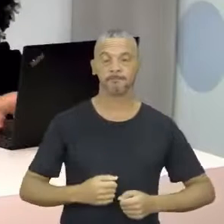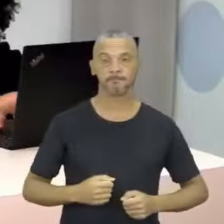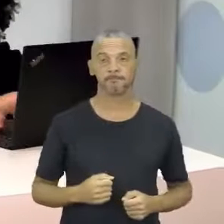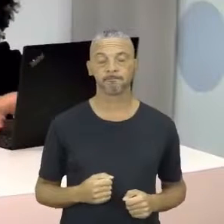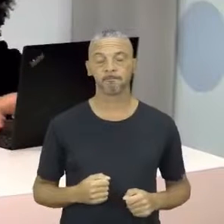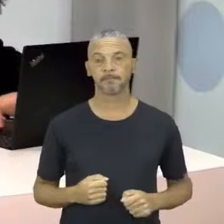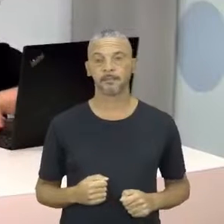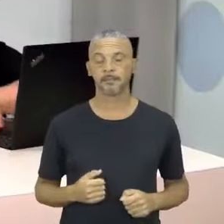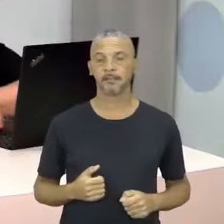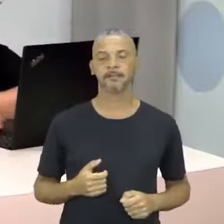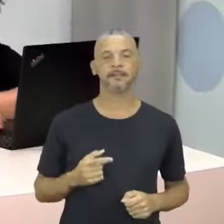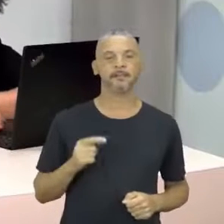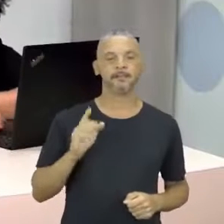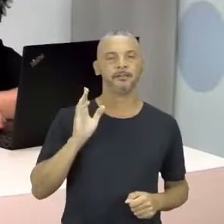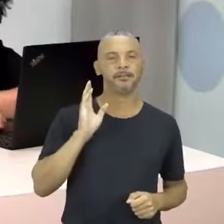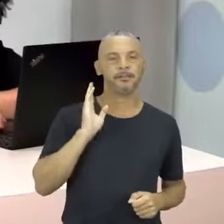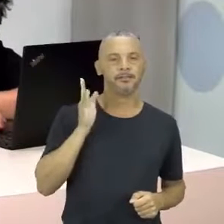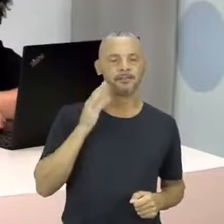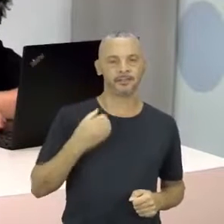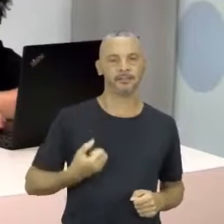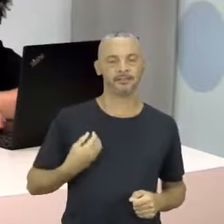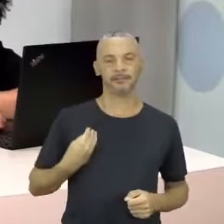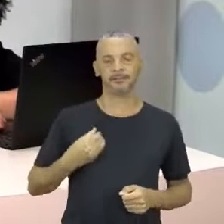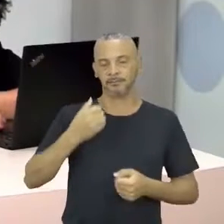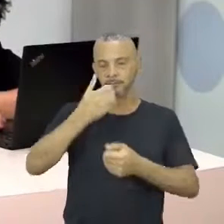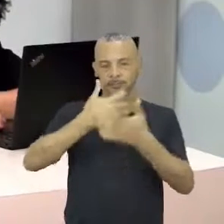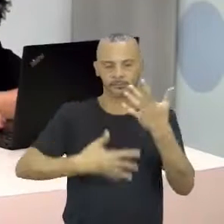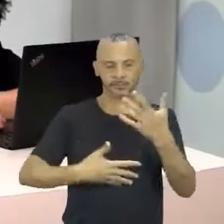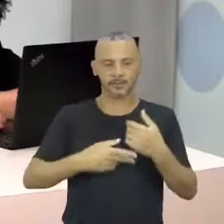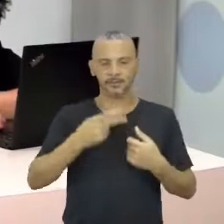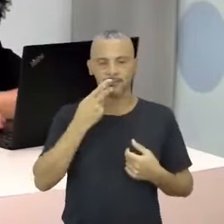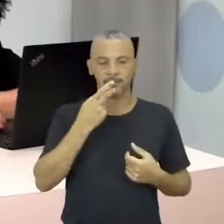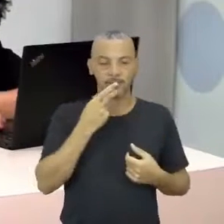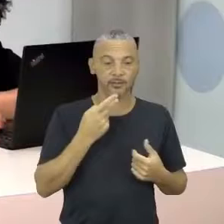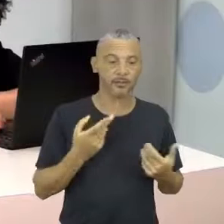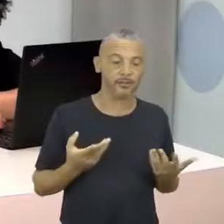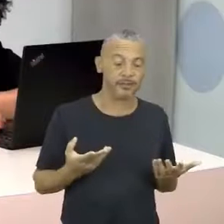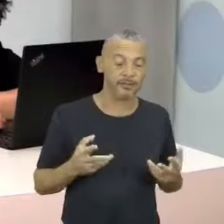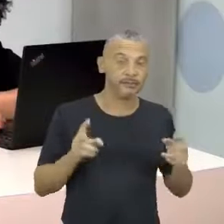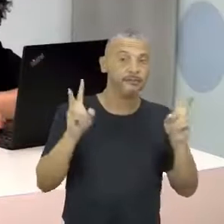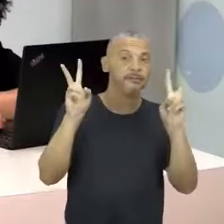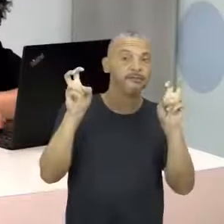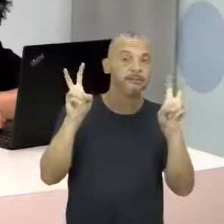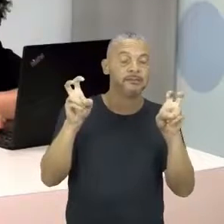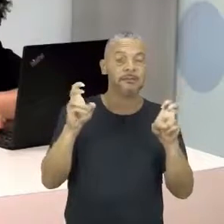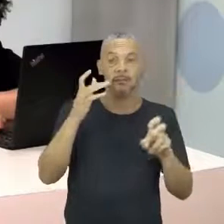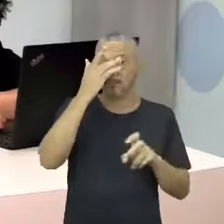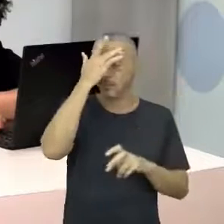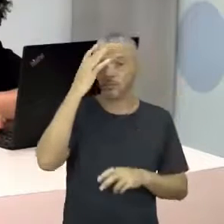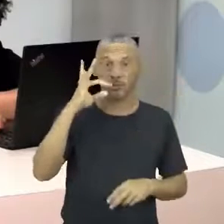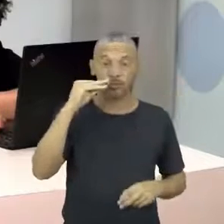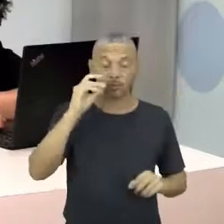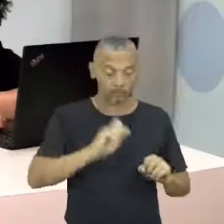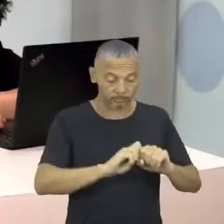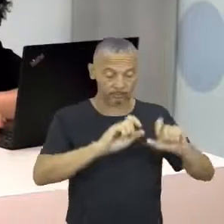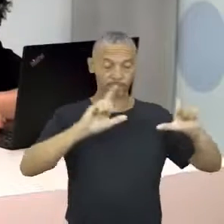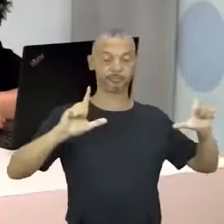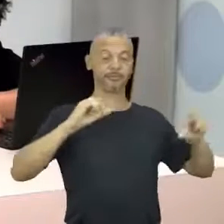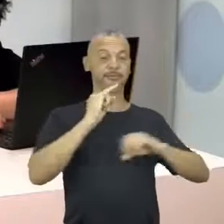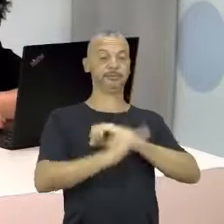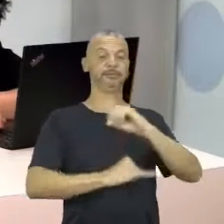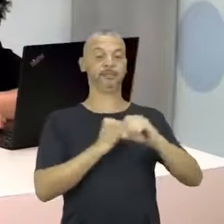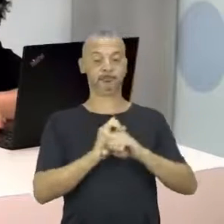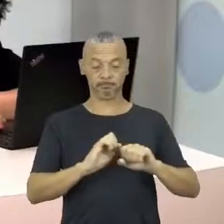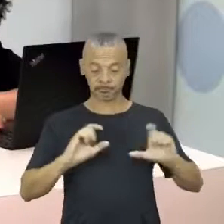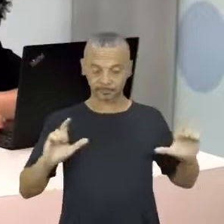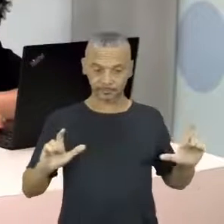um comentário aqui que eu já perdi no chat, que ela falou assim, da questão de todo mundo acessar a sede, né? A gente escolheu